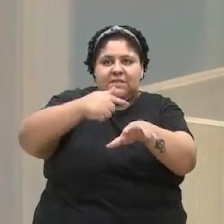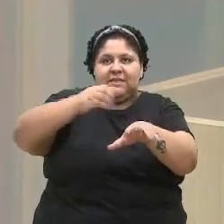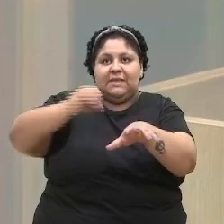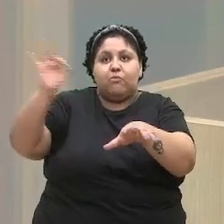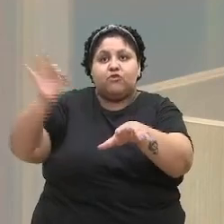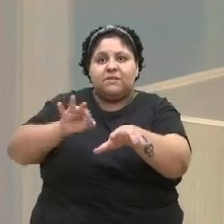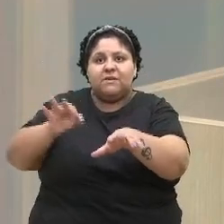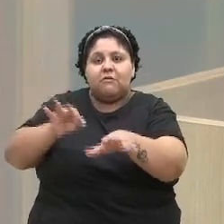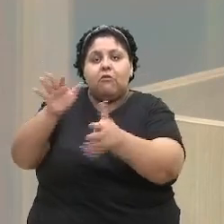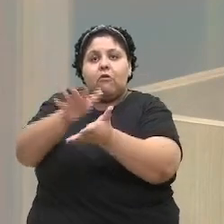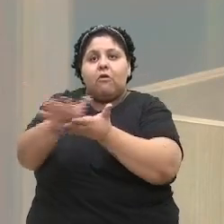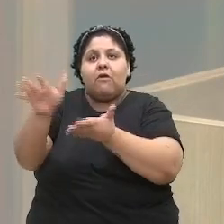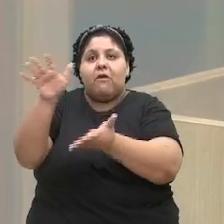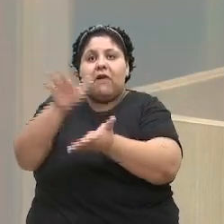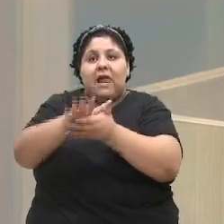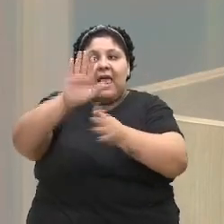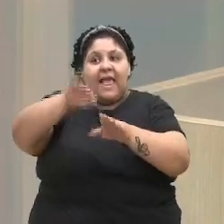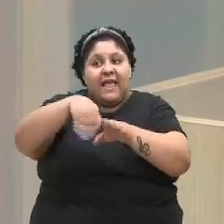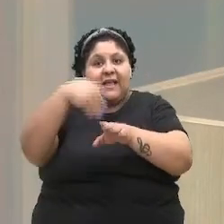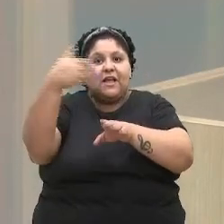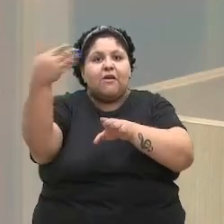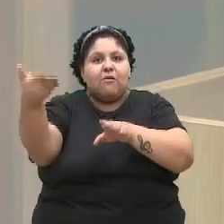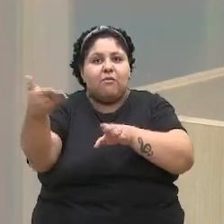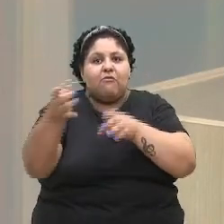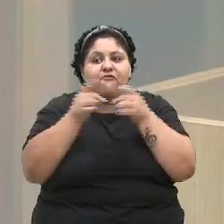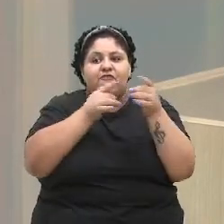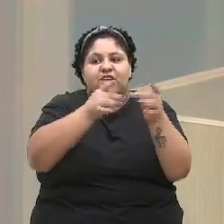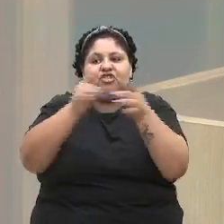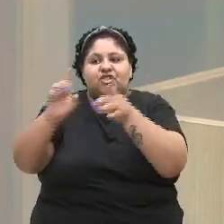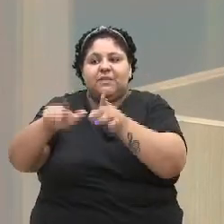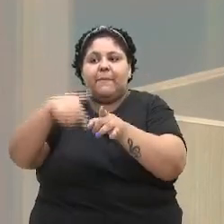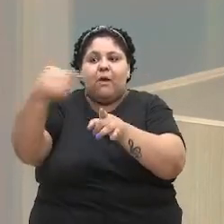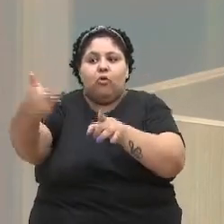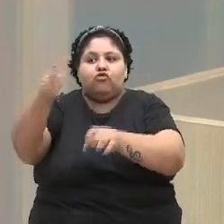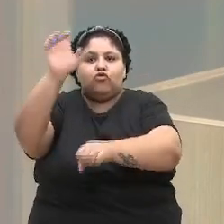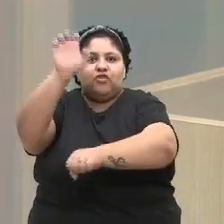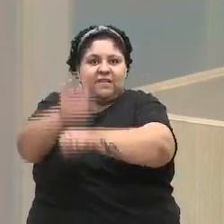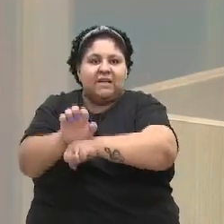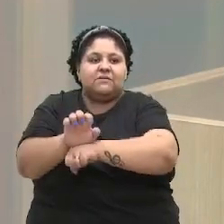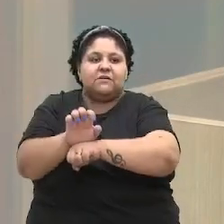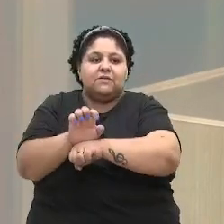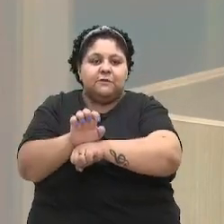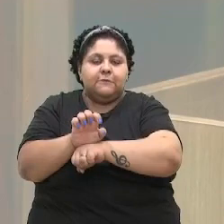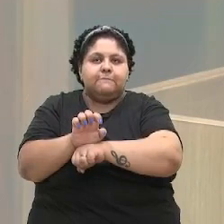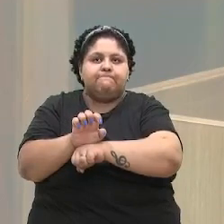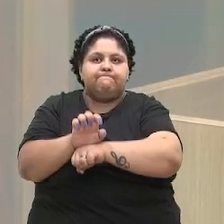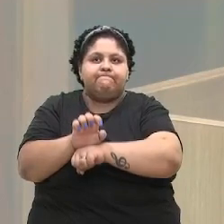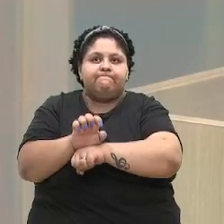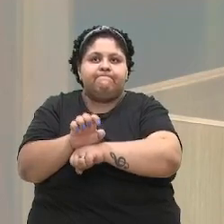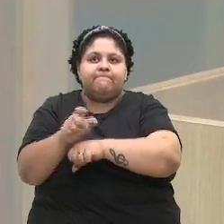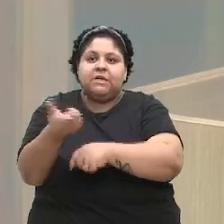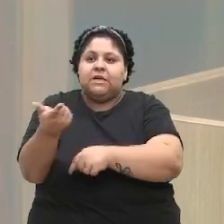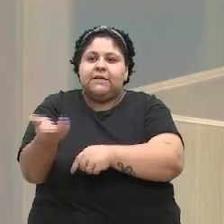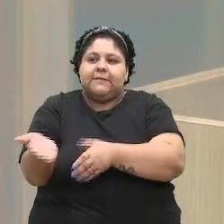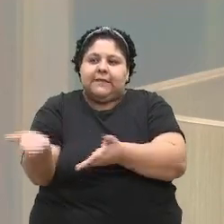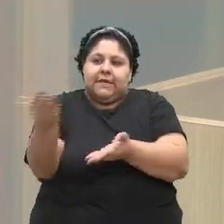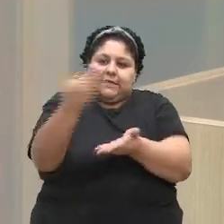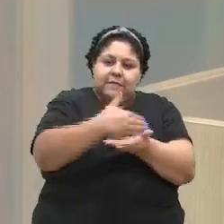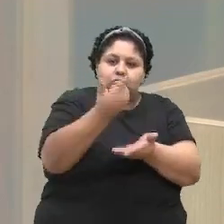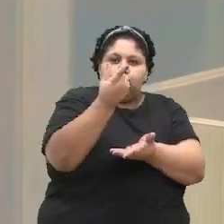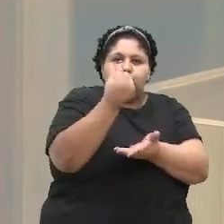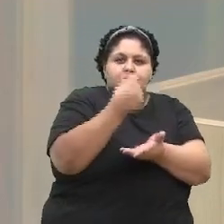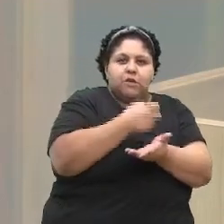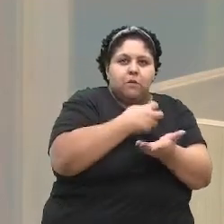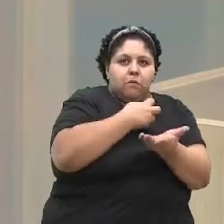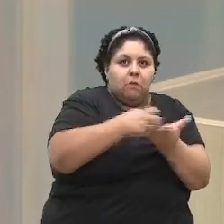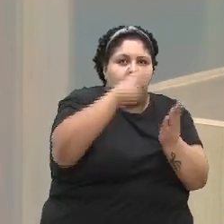produção é exportada para outros estados trazendo dividendos riqueza tributo